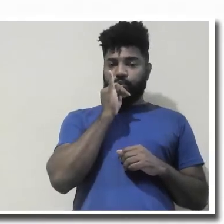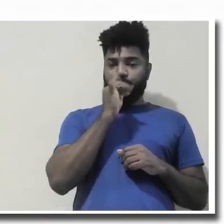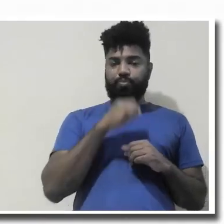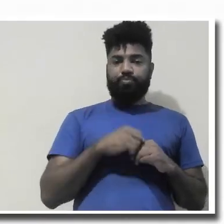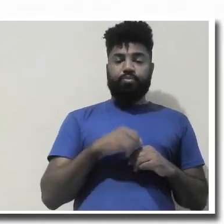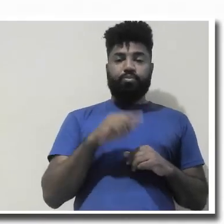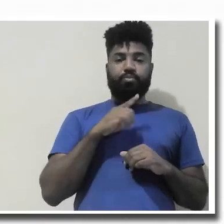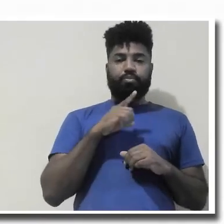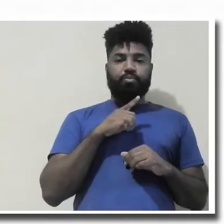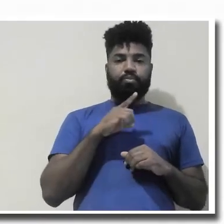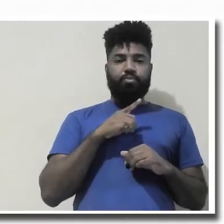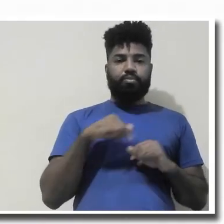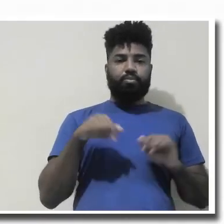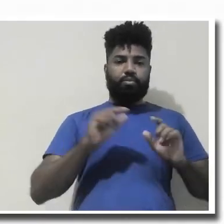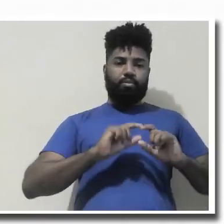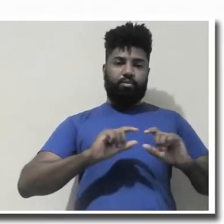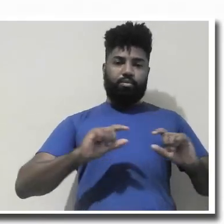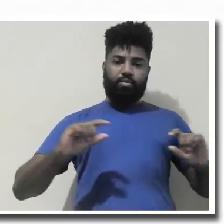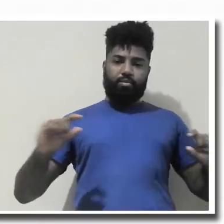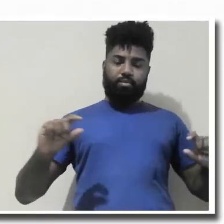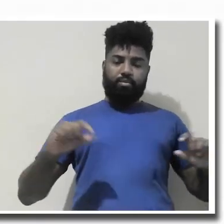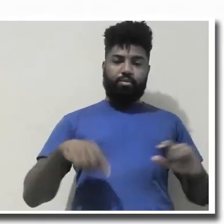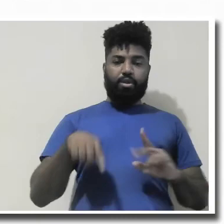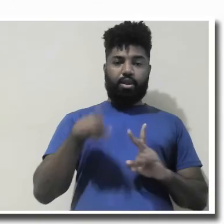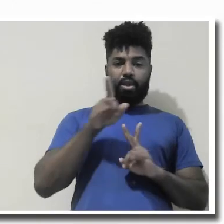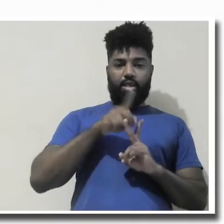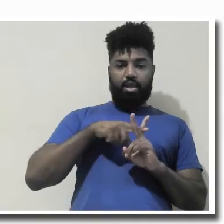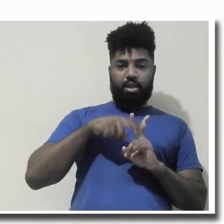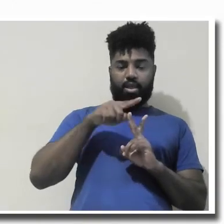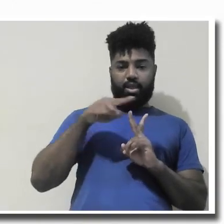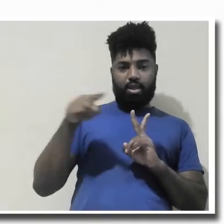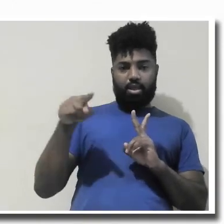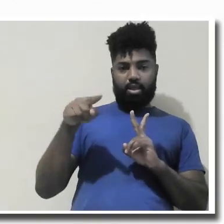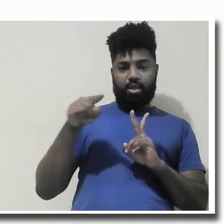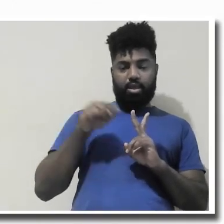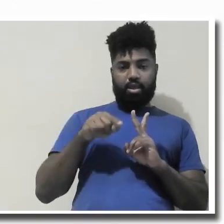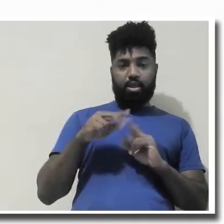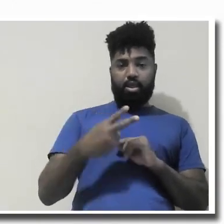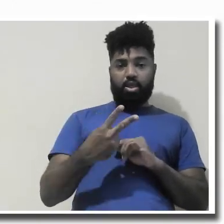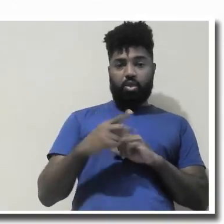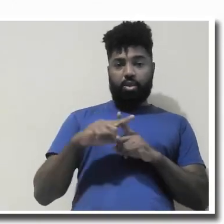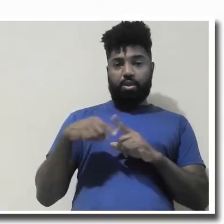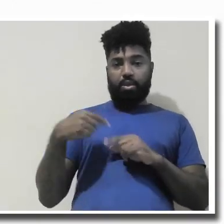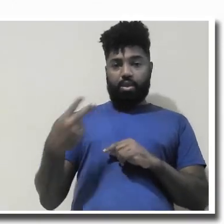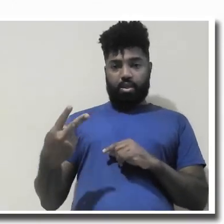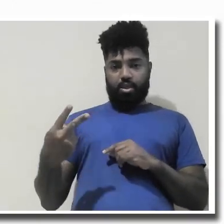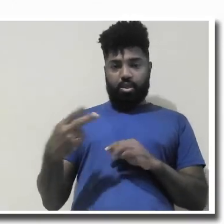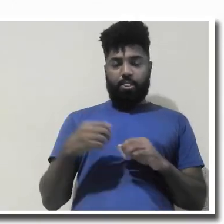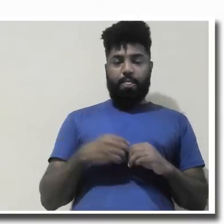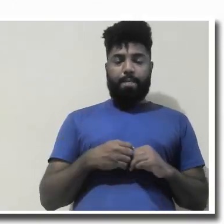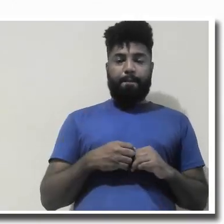consideremos a seguinte expressão: raiz quadrada de 2 mais 2